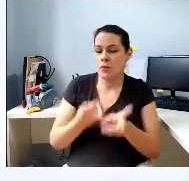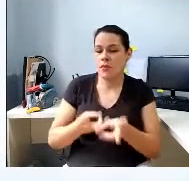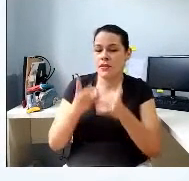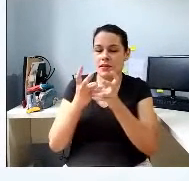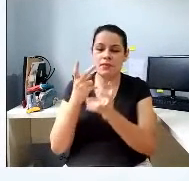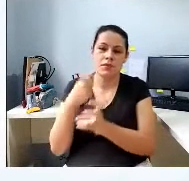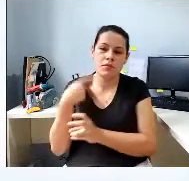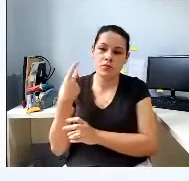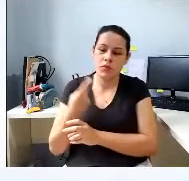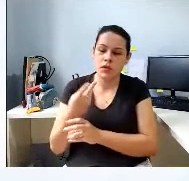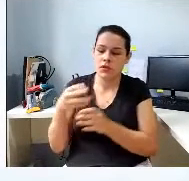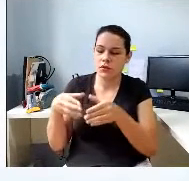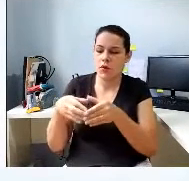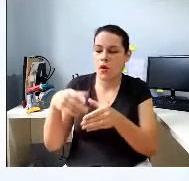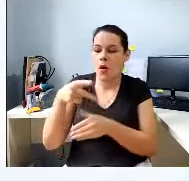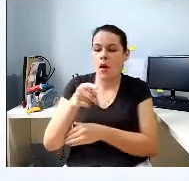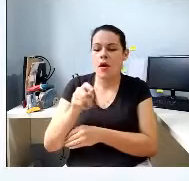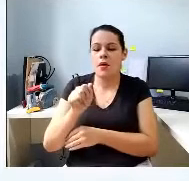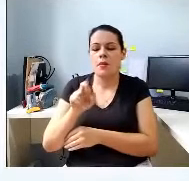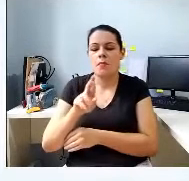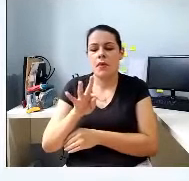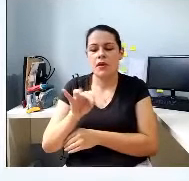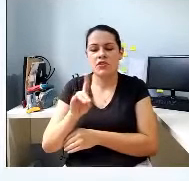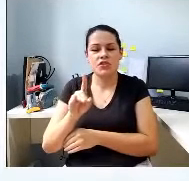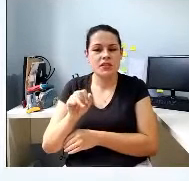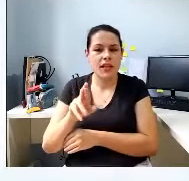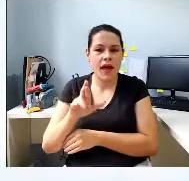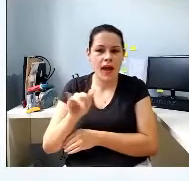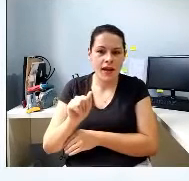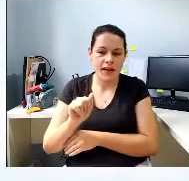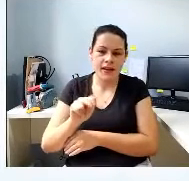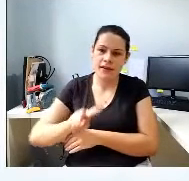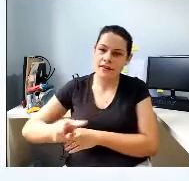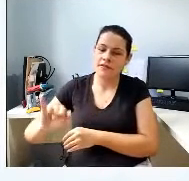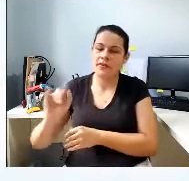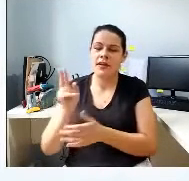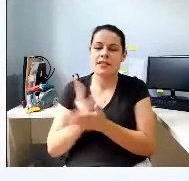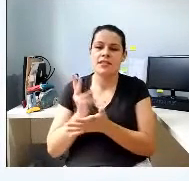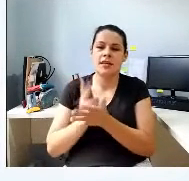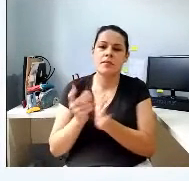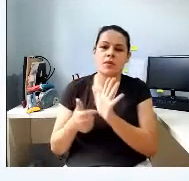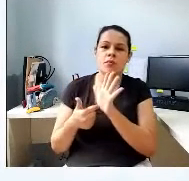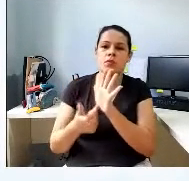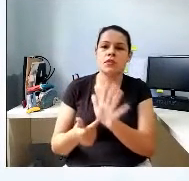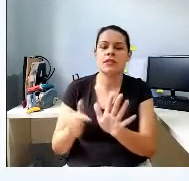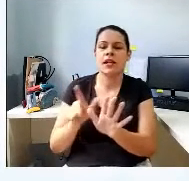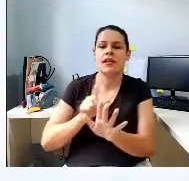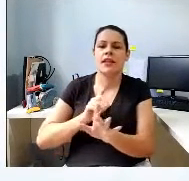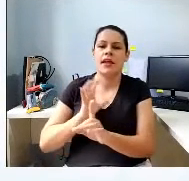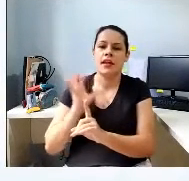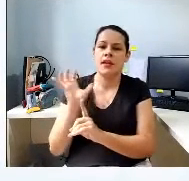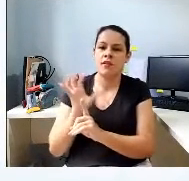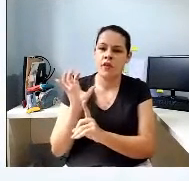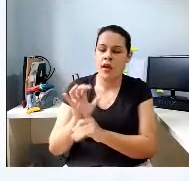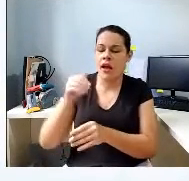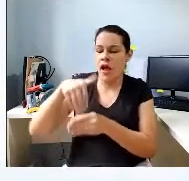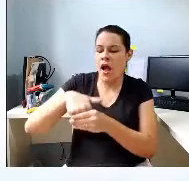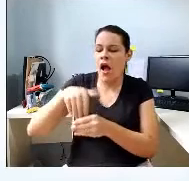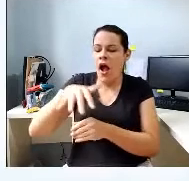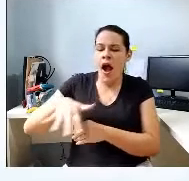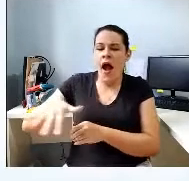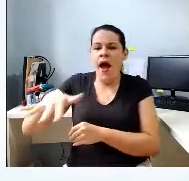político-partidária dessa eleição vai, em alguma medida, influenciar nas eleições gerais e